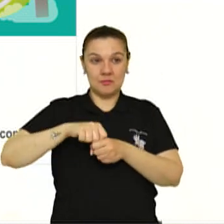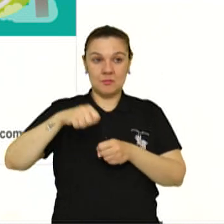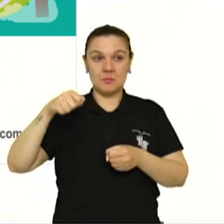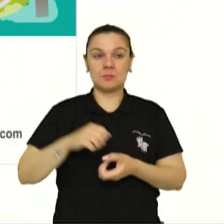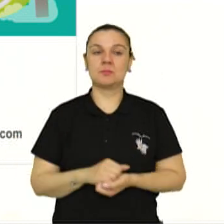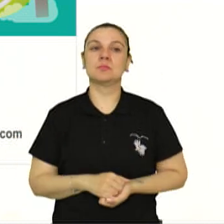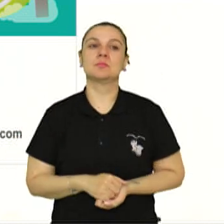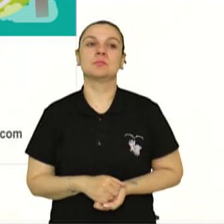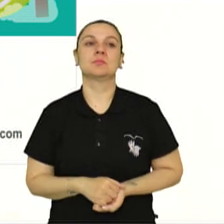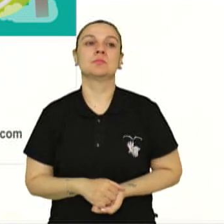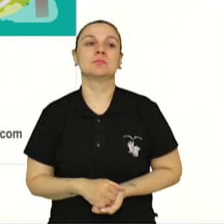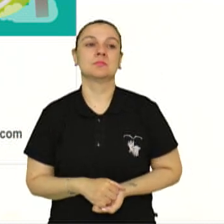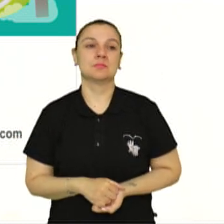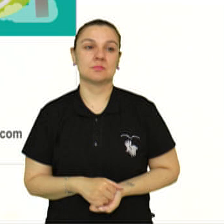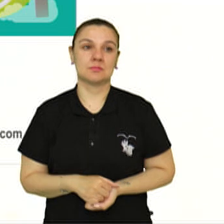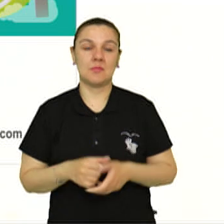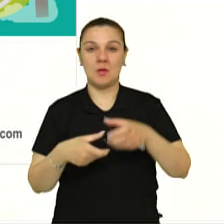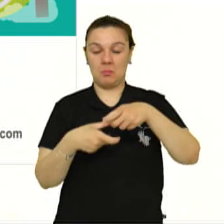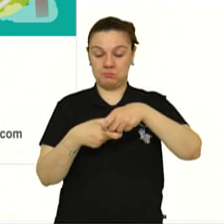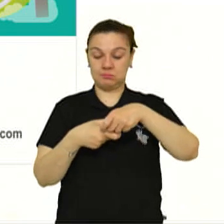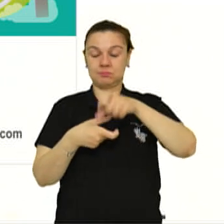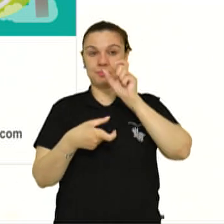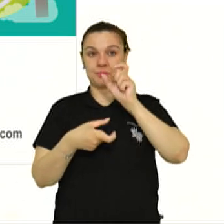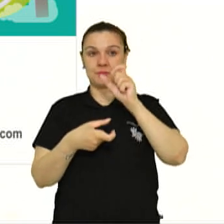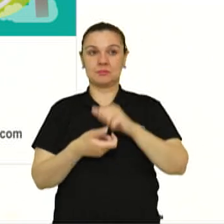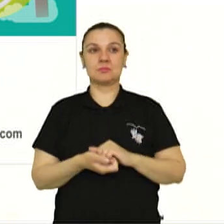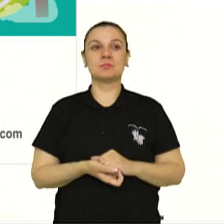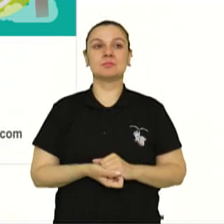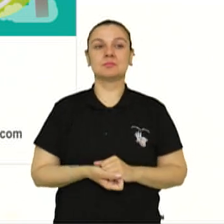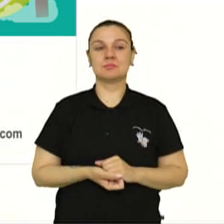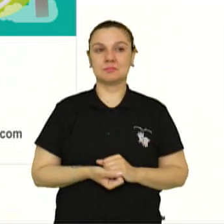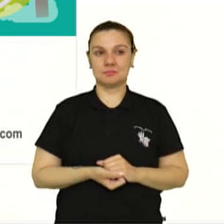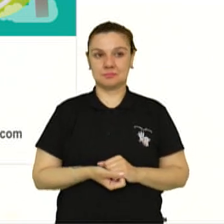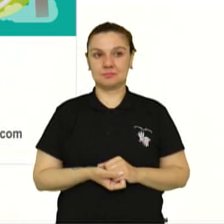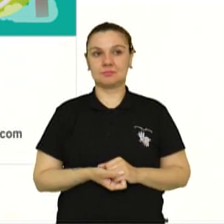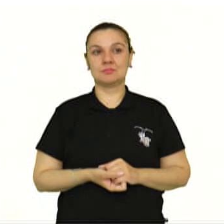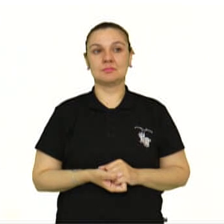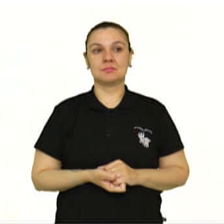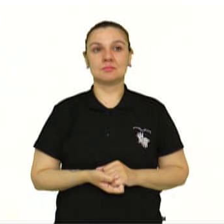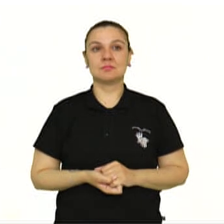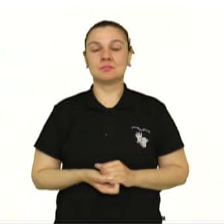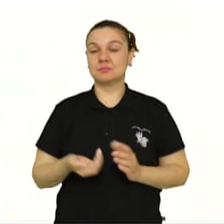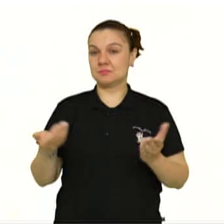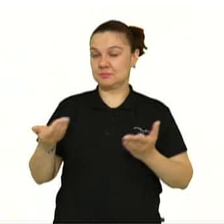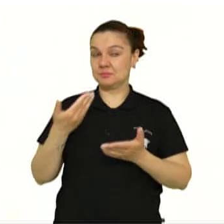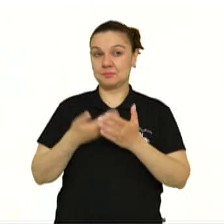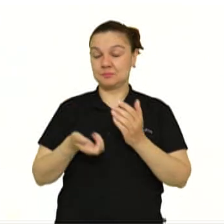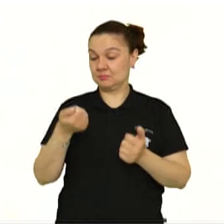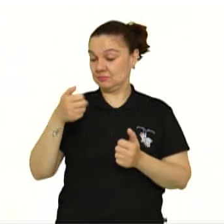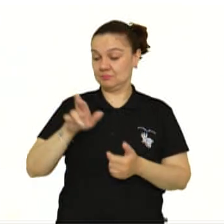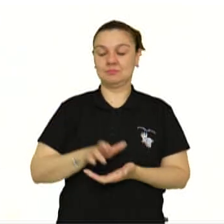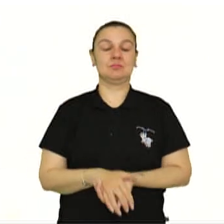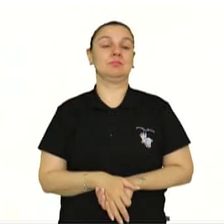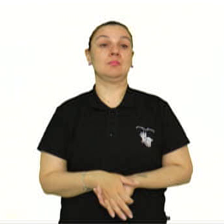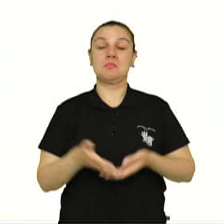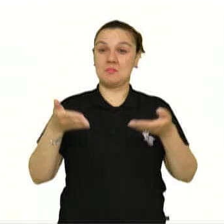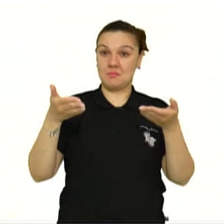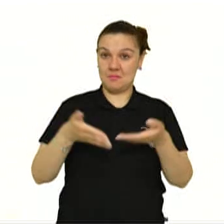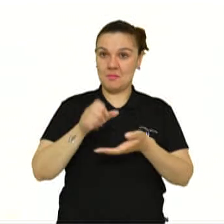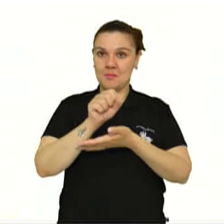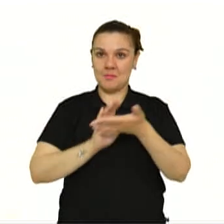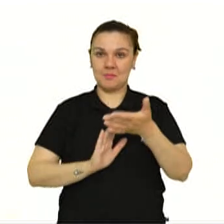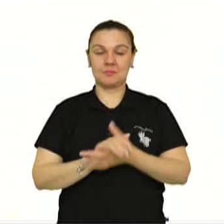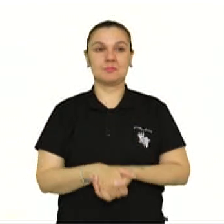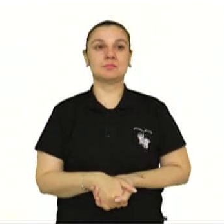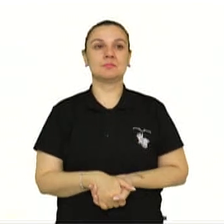lá. Toda vez que você abrir um tubo, você vai ver, é que nem abrir uma latinha de refrigerante, tá? Para não perder o ar. E vamos lá para o